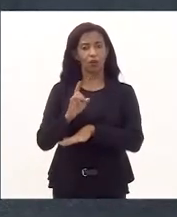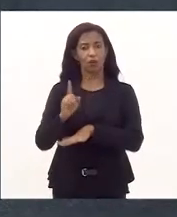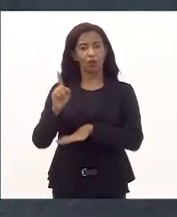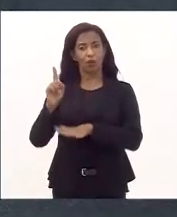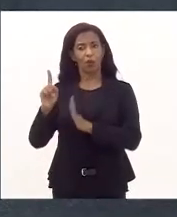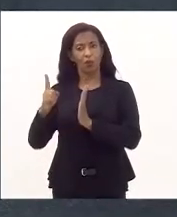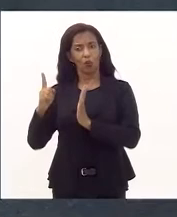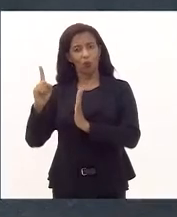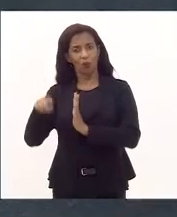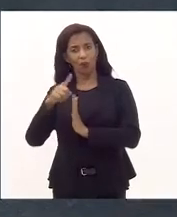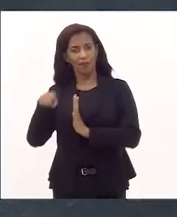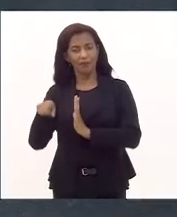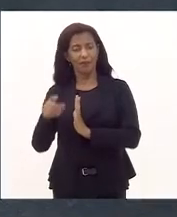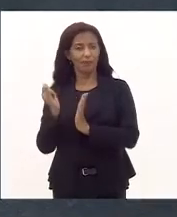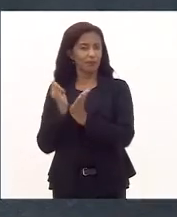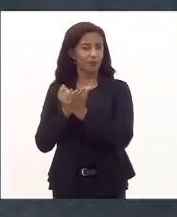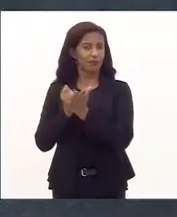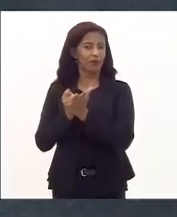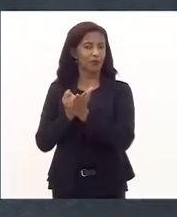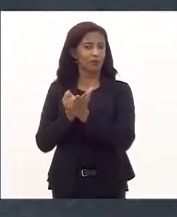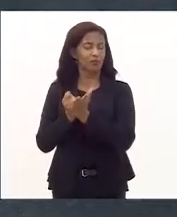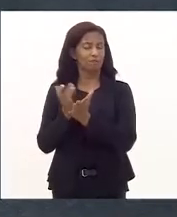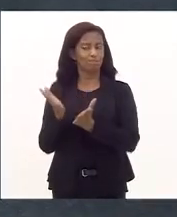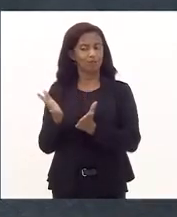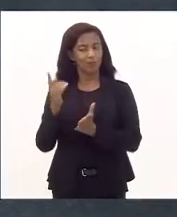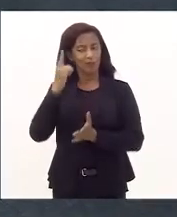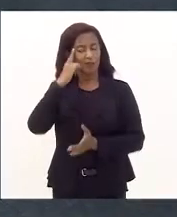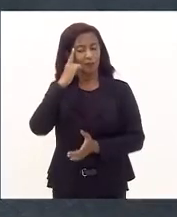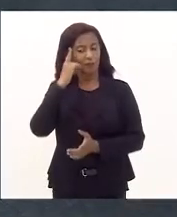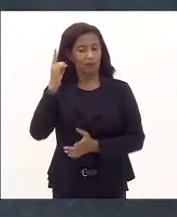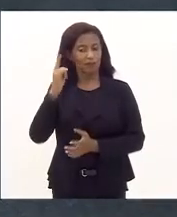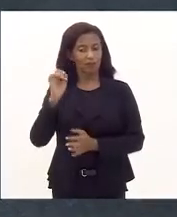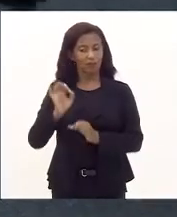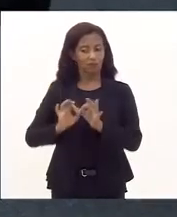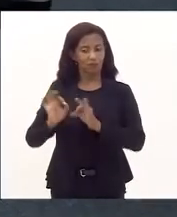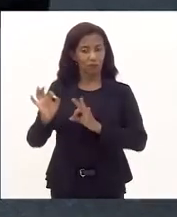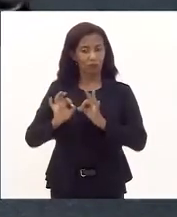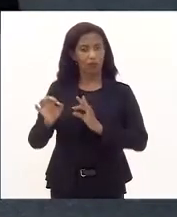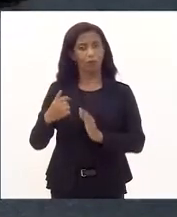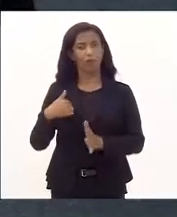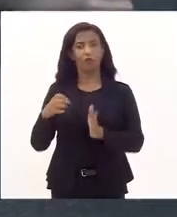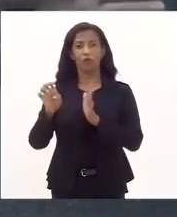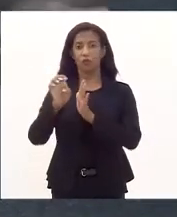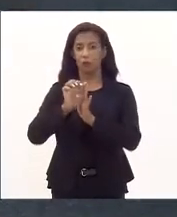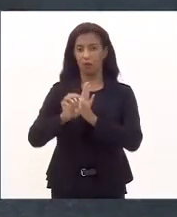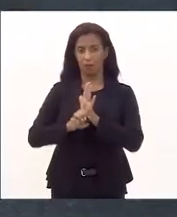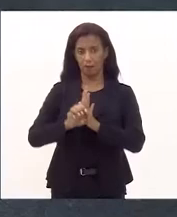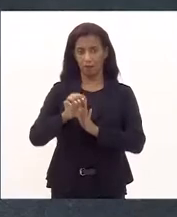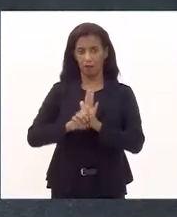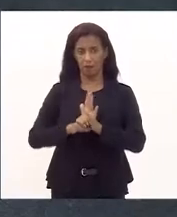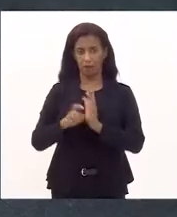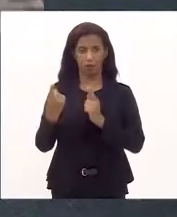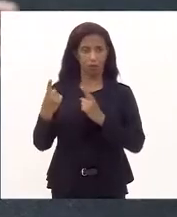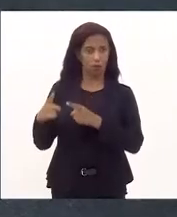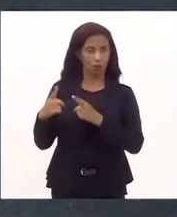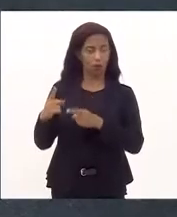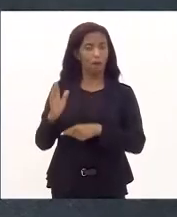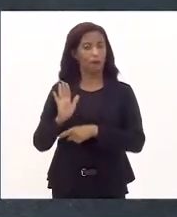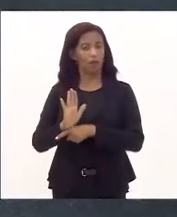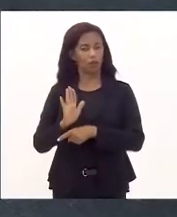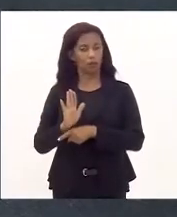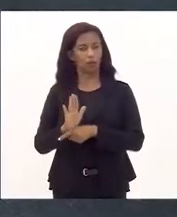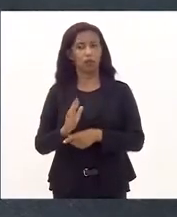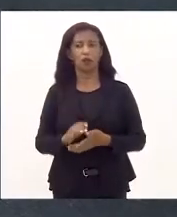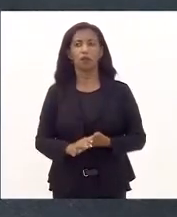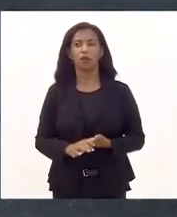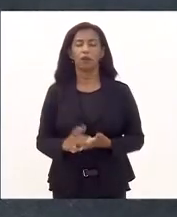né? Então, assim, não é fácil. Então, eu acho que a gente teria que pensar no mecanismo. Eu fiz uma emenda provocativa, viu, Brazão, para tentar ajudar, Luiz